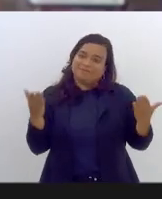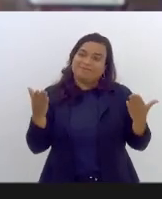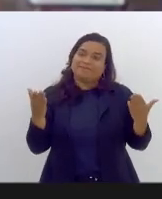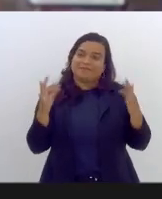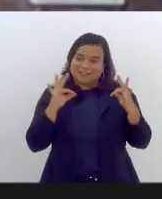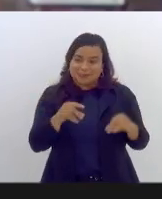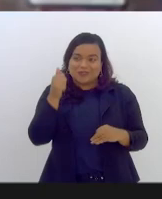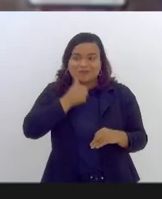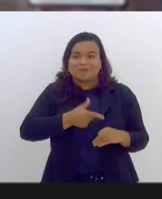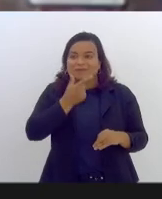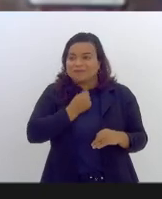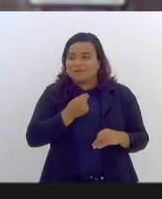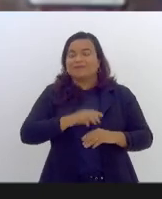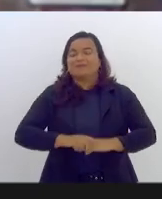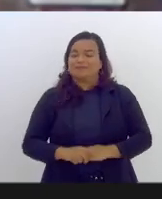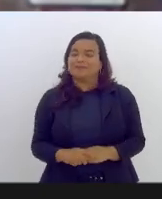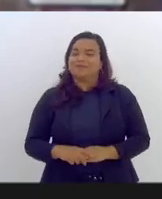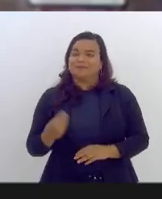todas vocês,